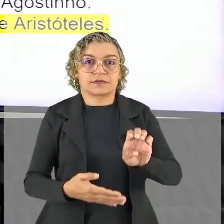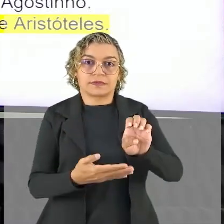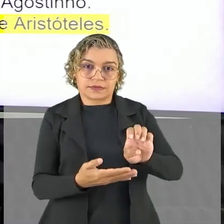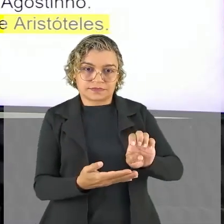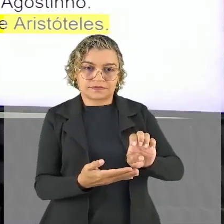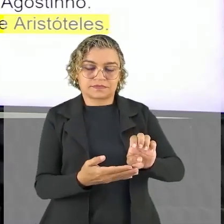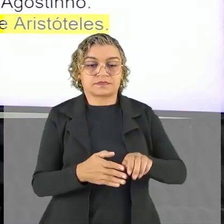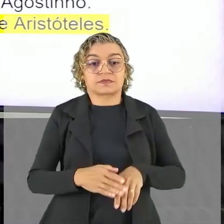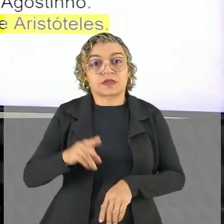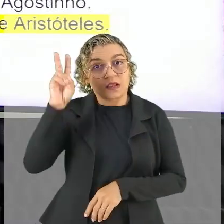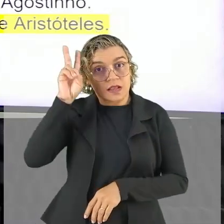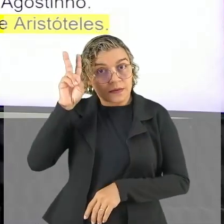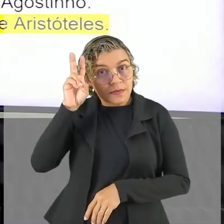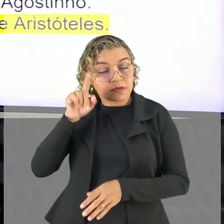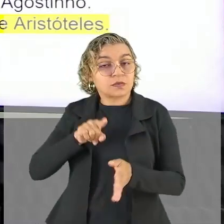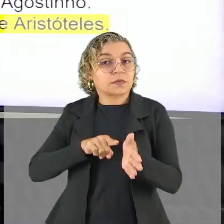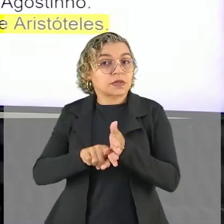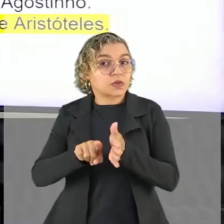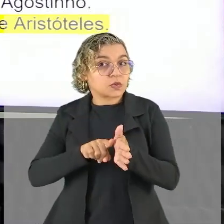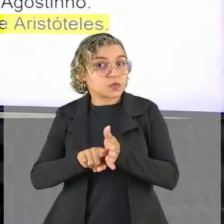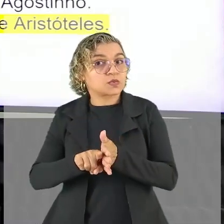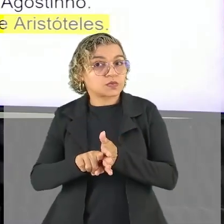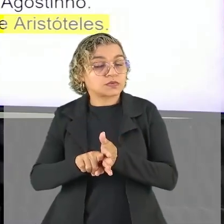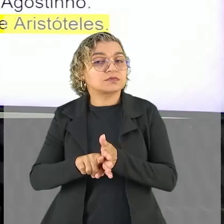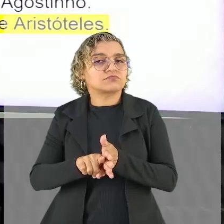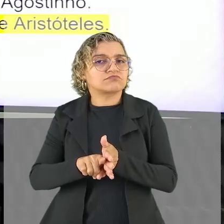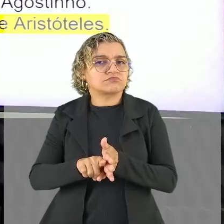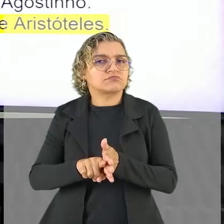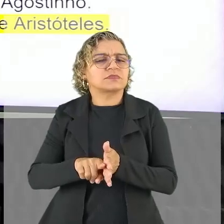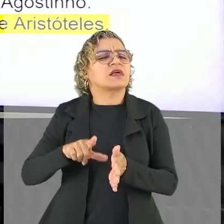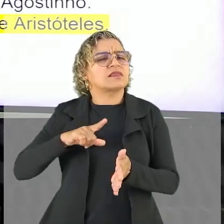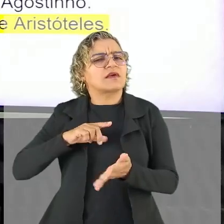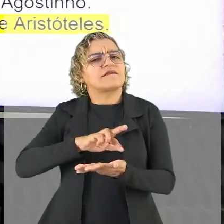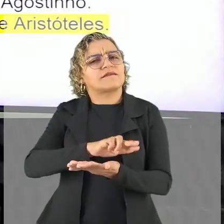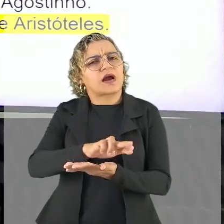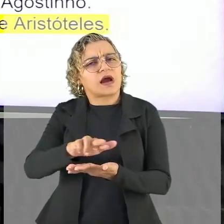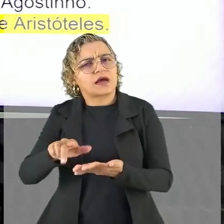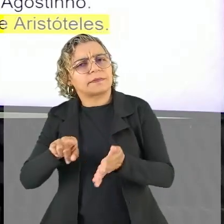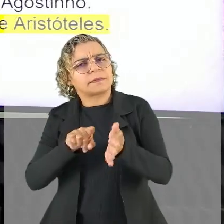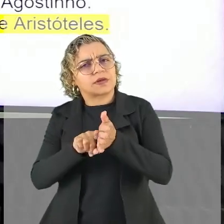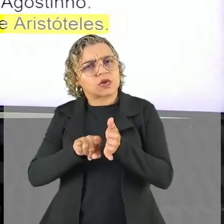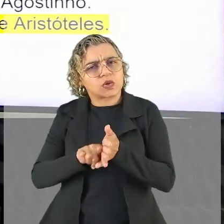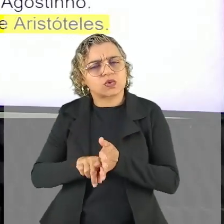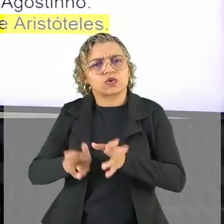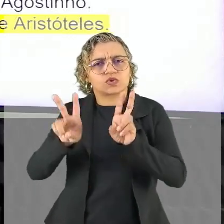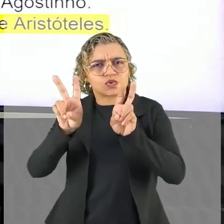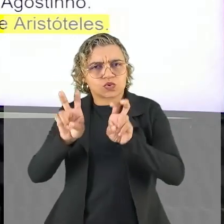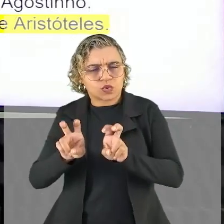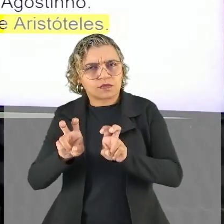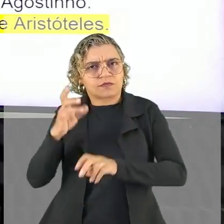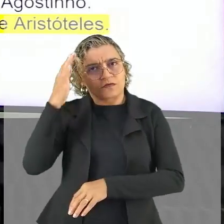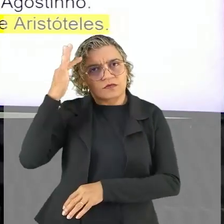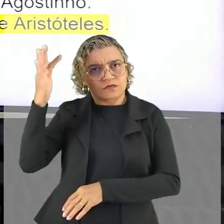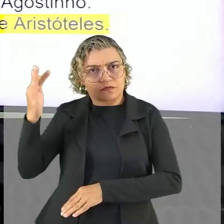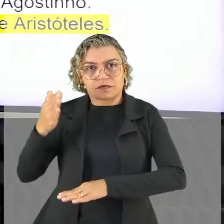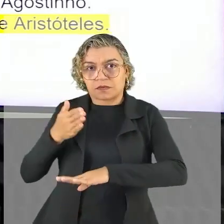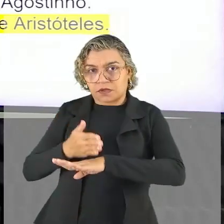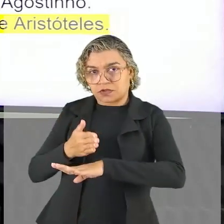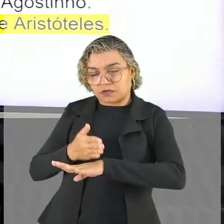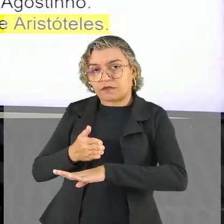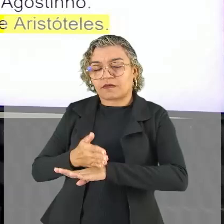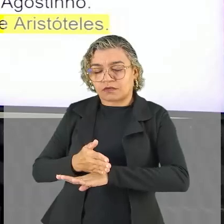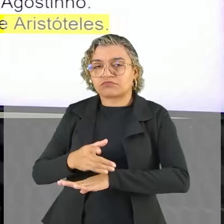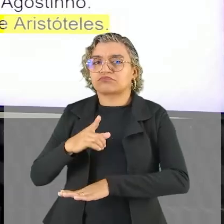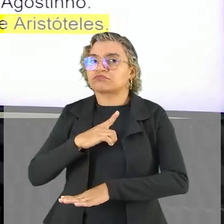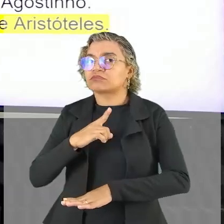essa questão, né, e essas questões de filosofia medieval, elas podem cair de diversas maneiras. Por isso que é muito importante que